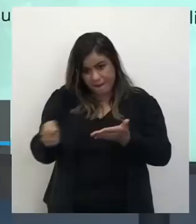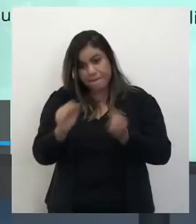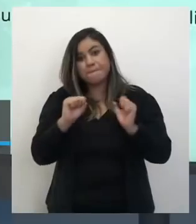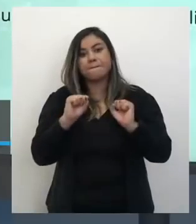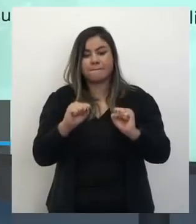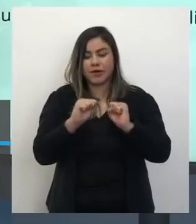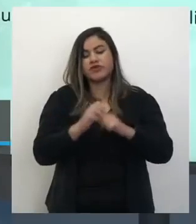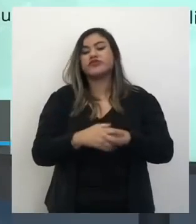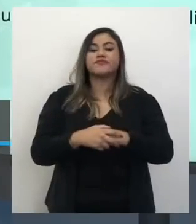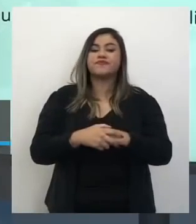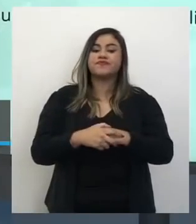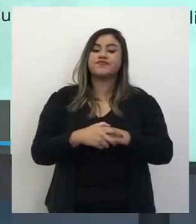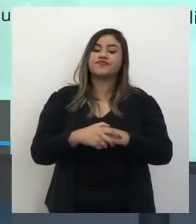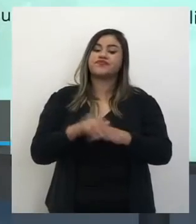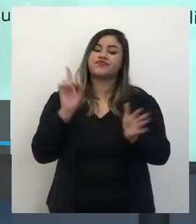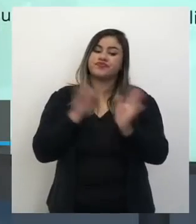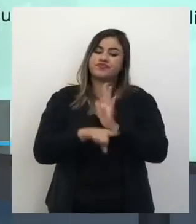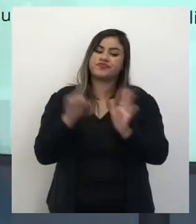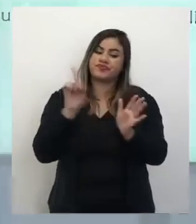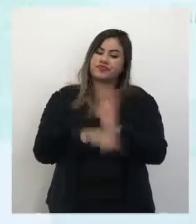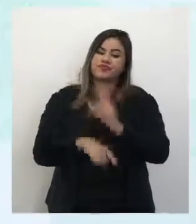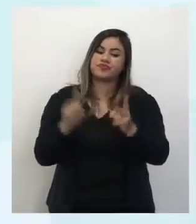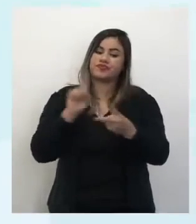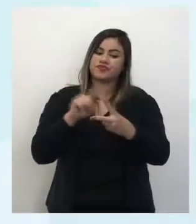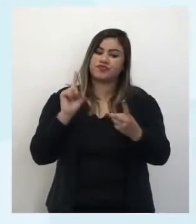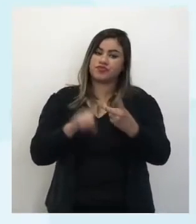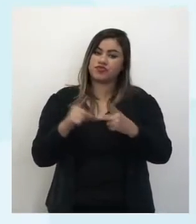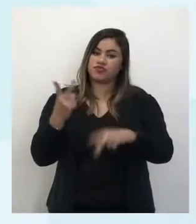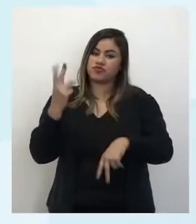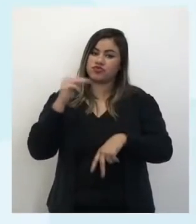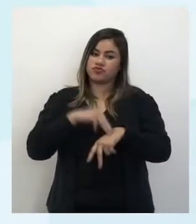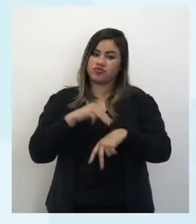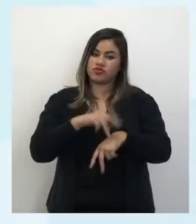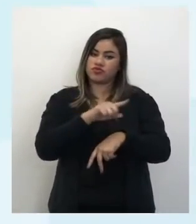Então, 2 primeiras perguntas. Darei 2